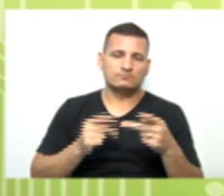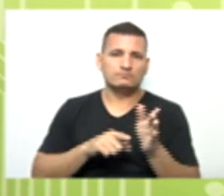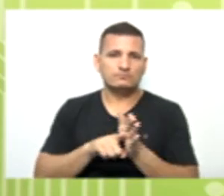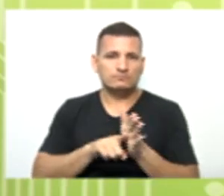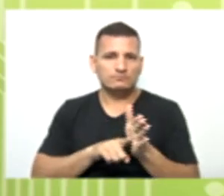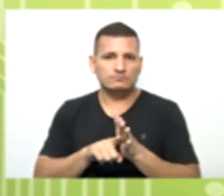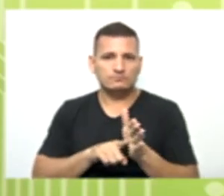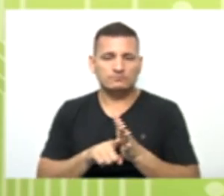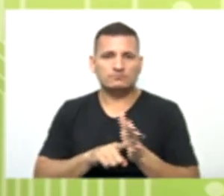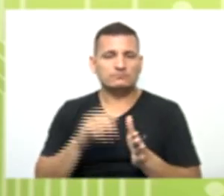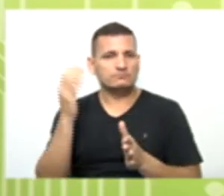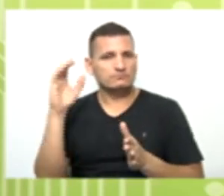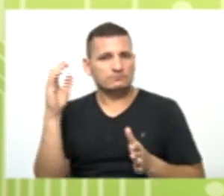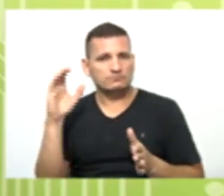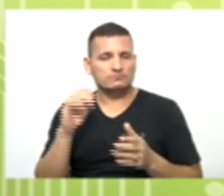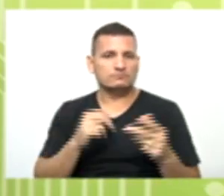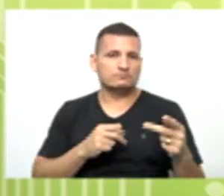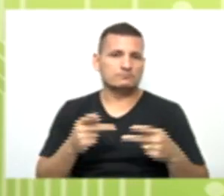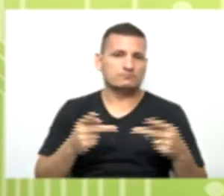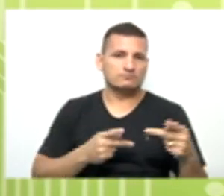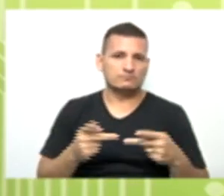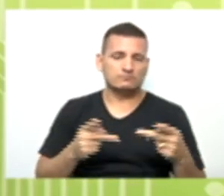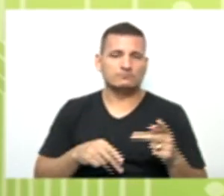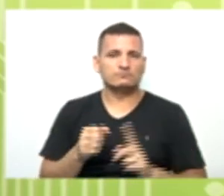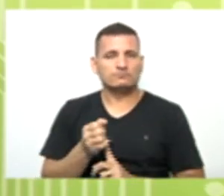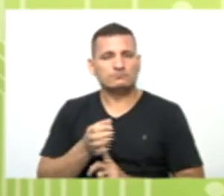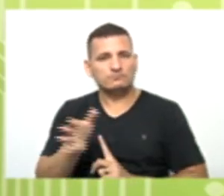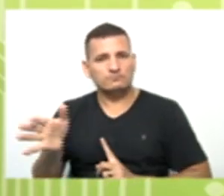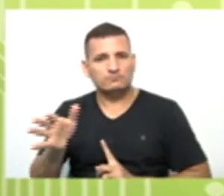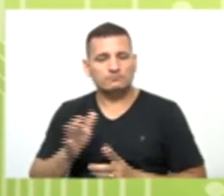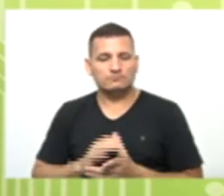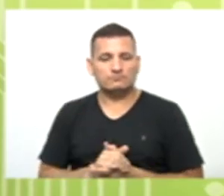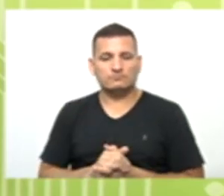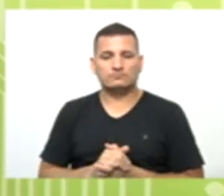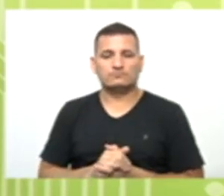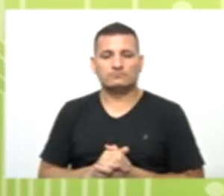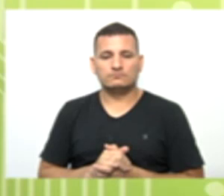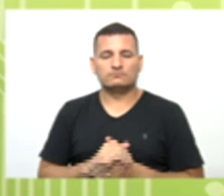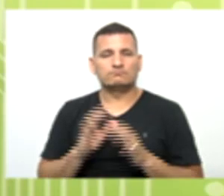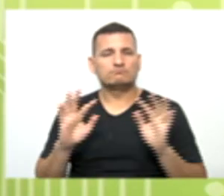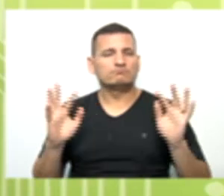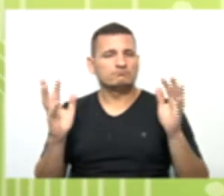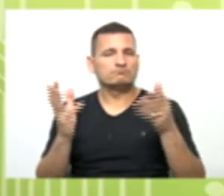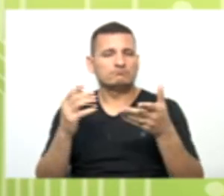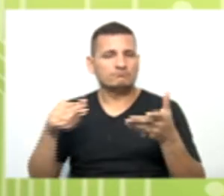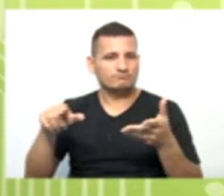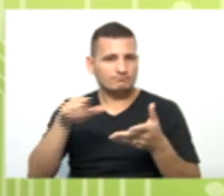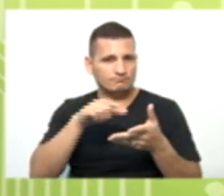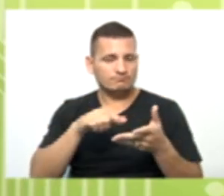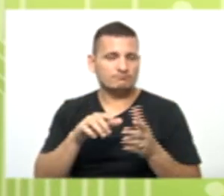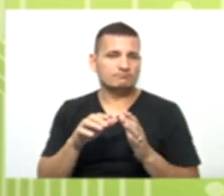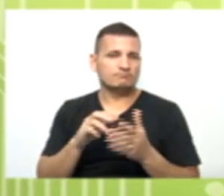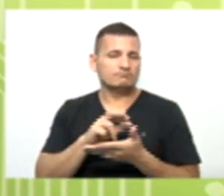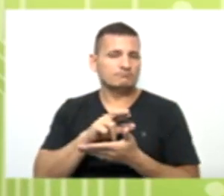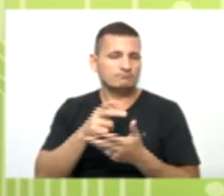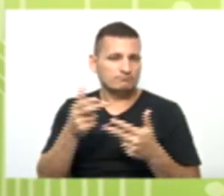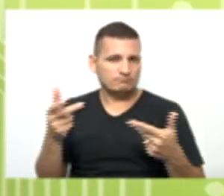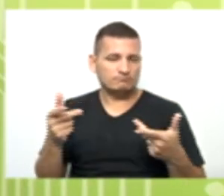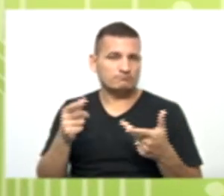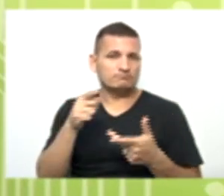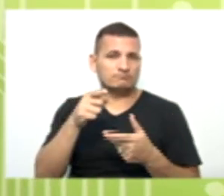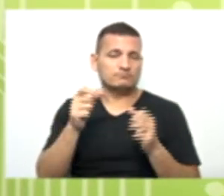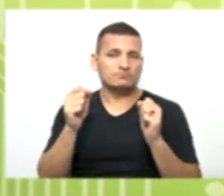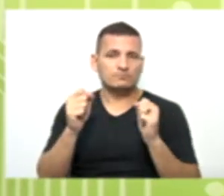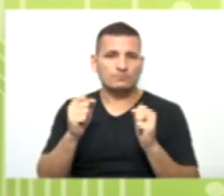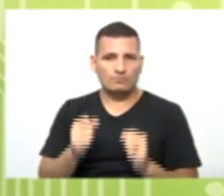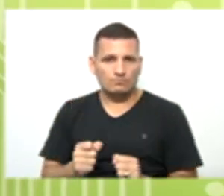pesquisa científica, os projetos de extensão, né? Todos esses eventos, todo esse conjunto de atividades que você